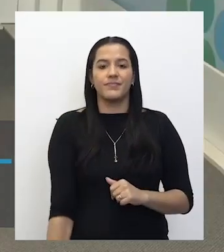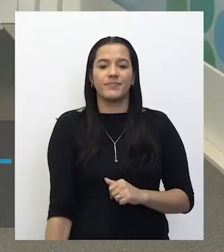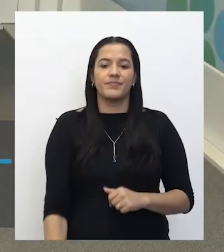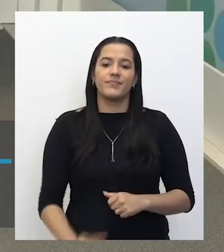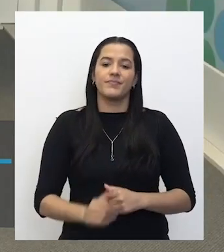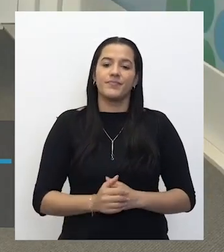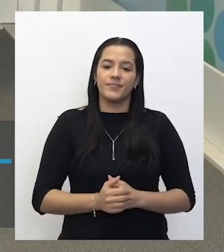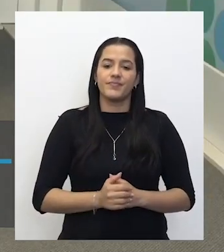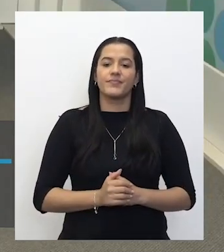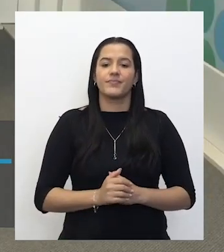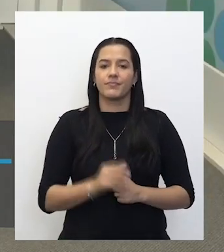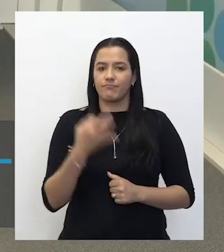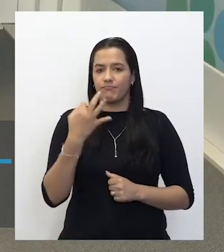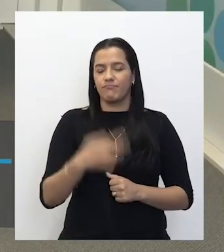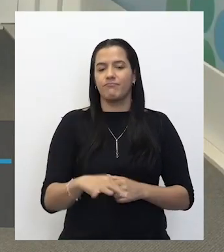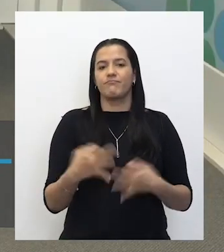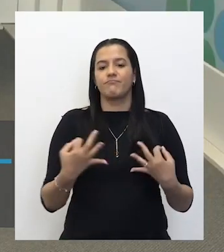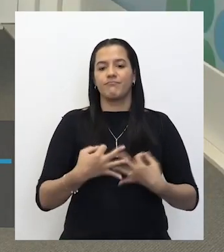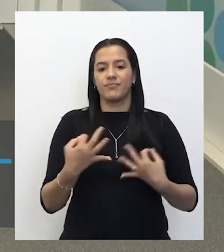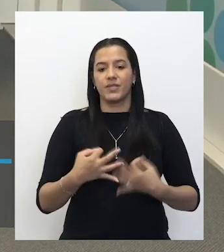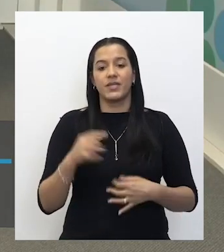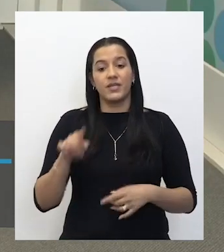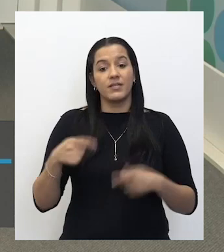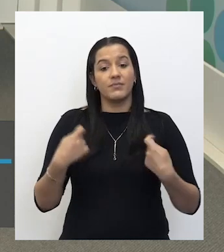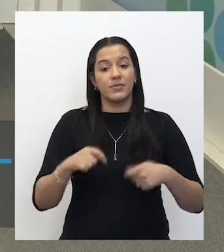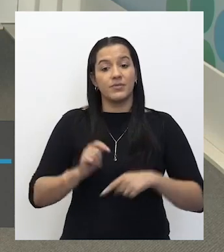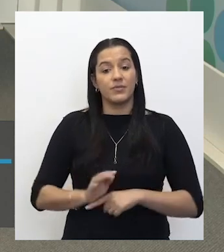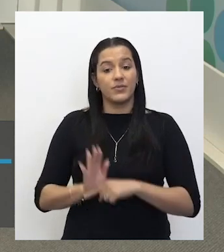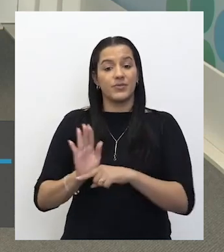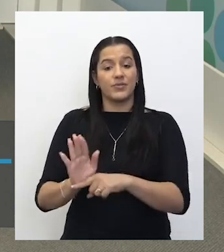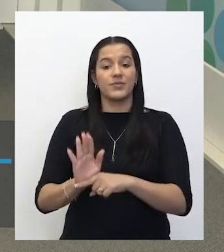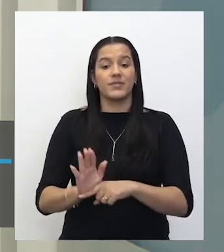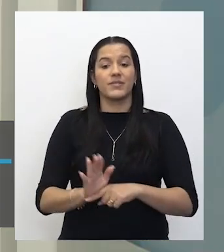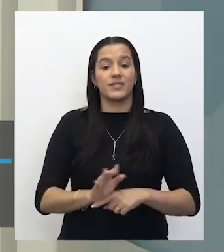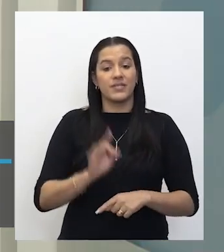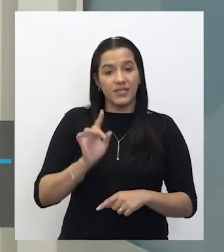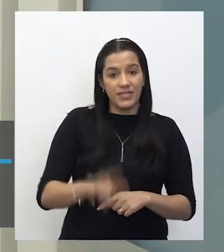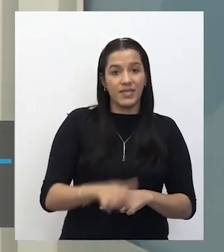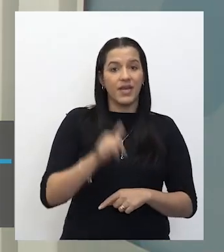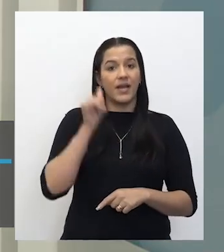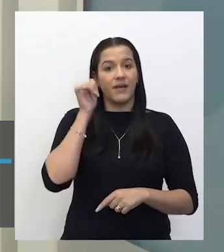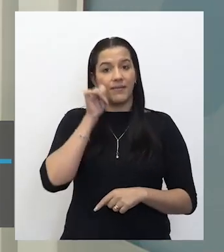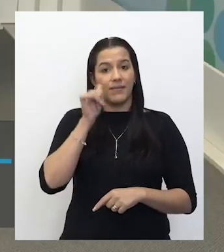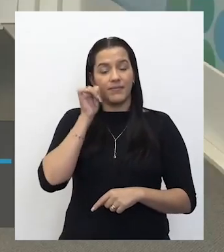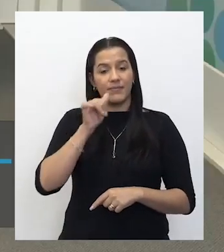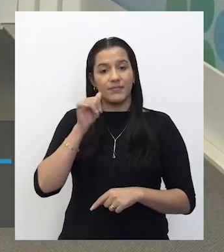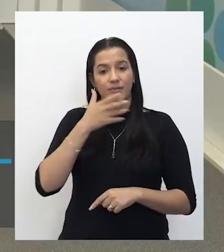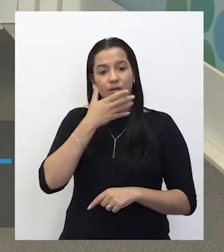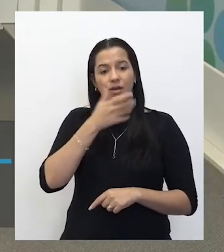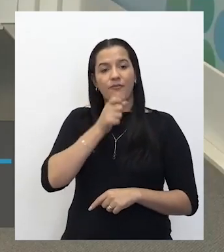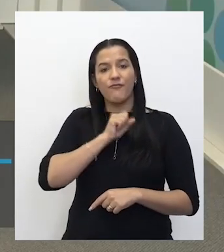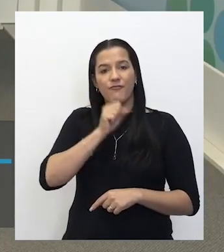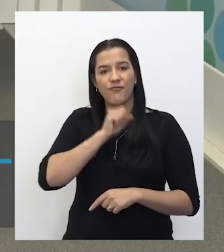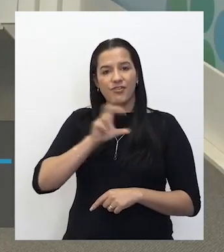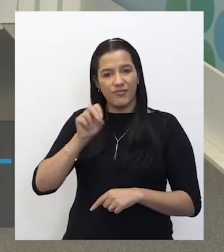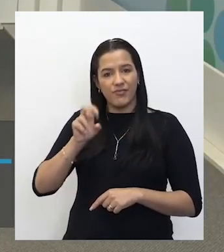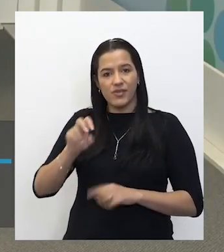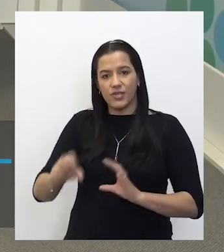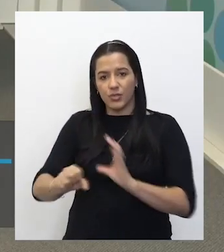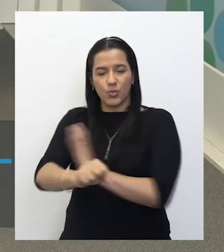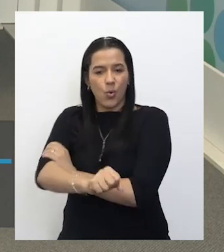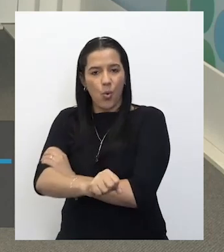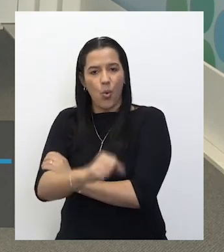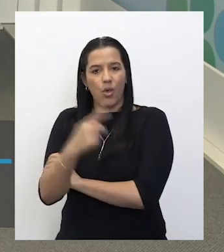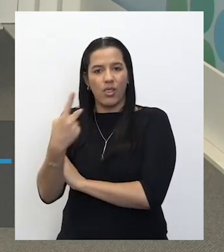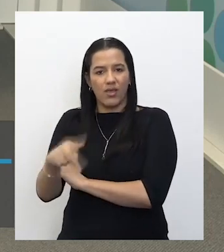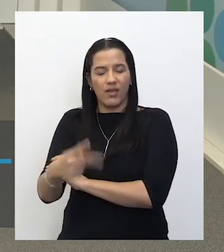É bem isso. E o legal é que ele precisou de um empurrãozinho, que é a senhora que toca nele. Foi um empurrãozinho, ele aproveitou essa oportunidade